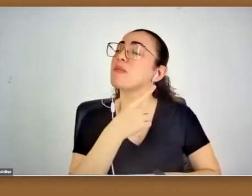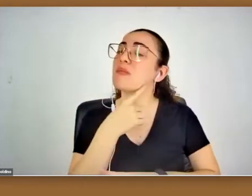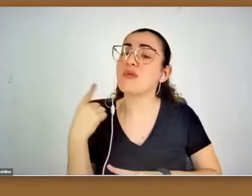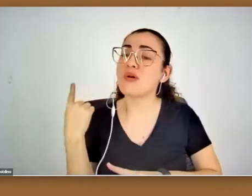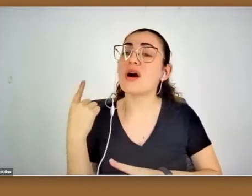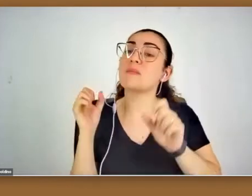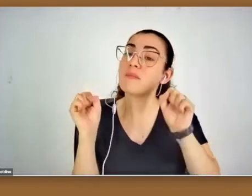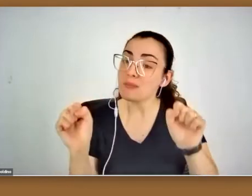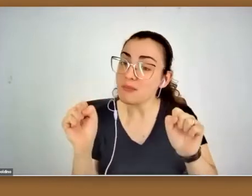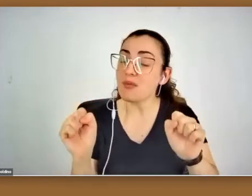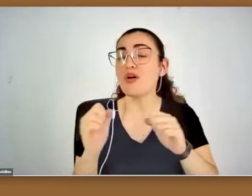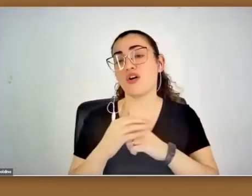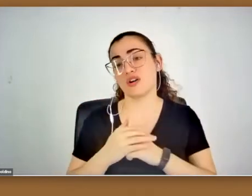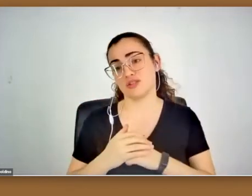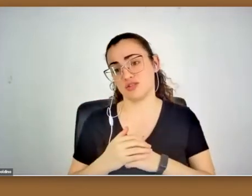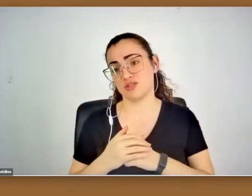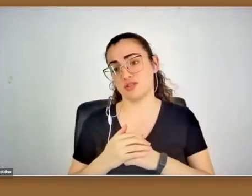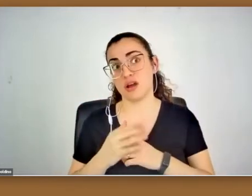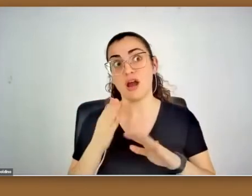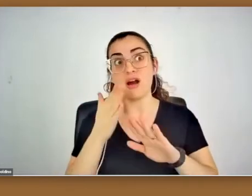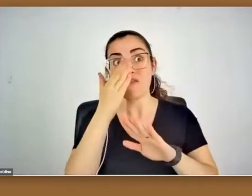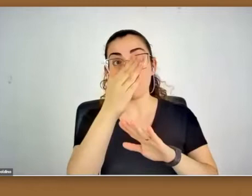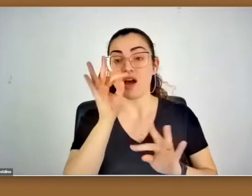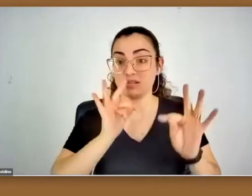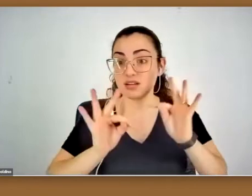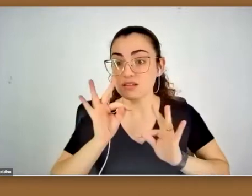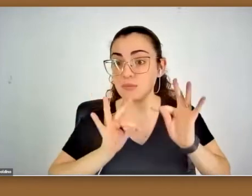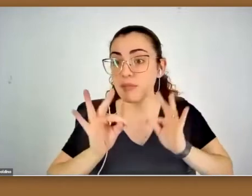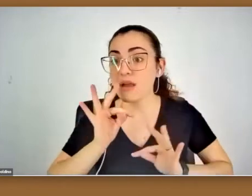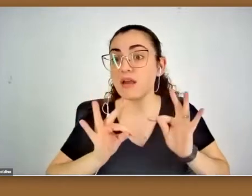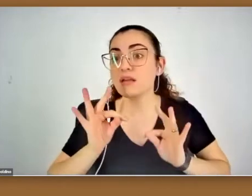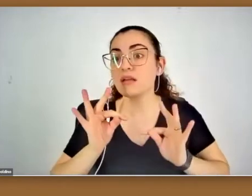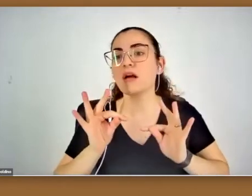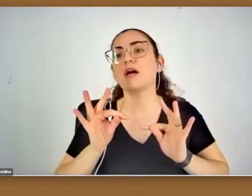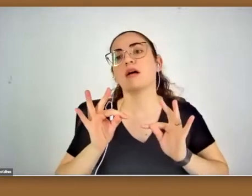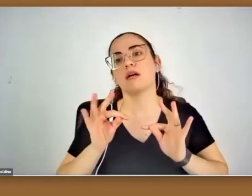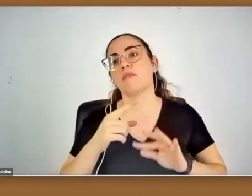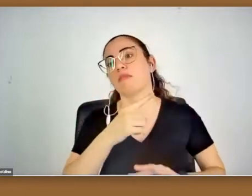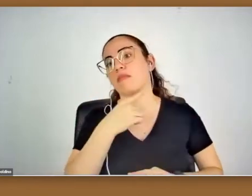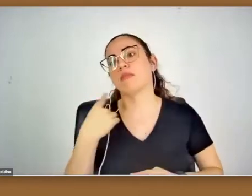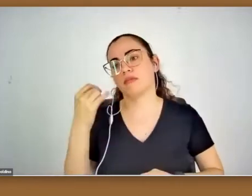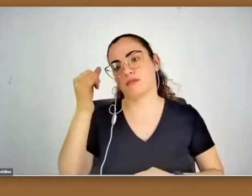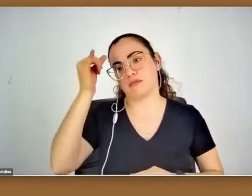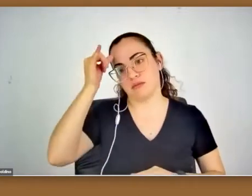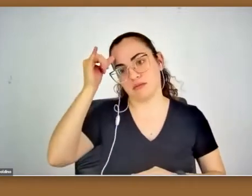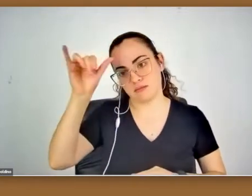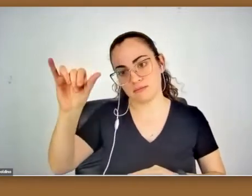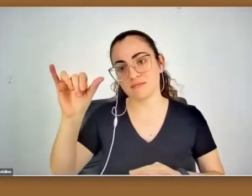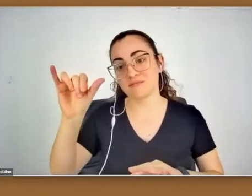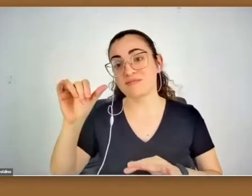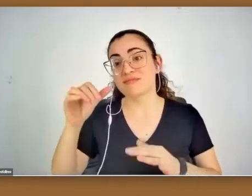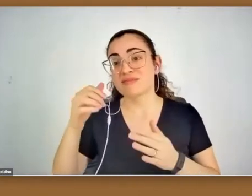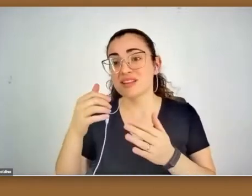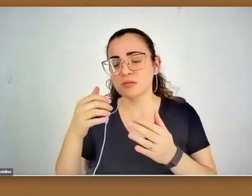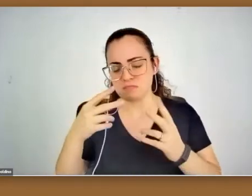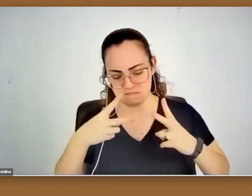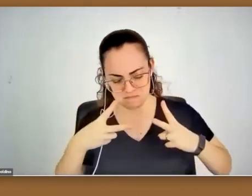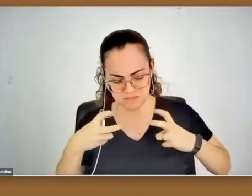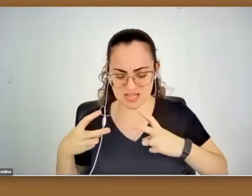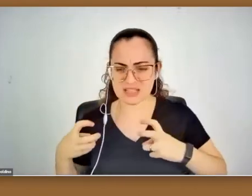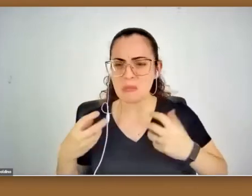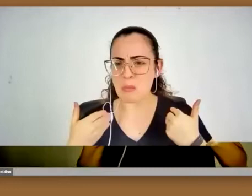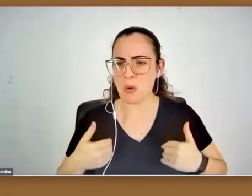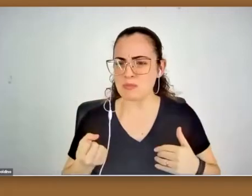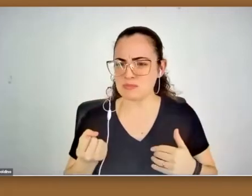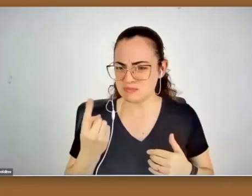muito. Então é importante, você começou a se sentir mal, procura o atendimento médico para você ter, né, o diagnóstico e aí você